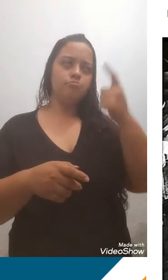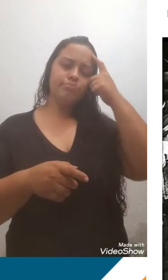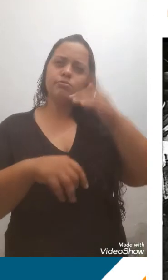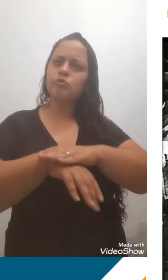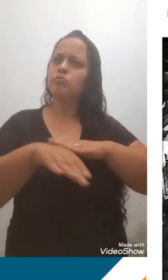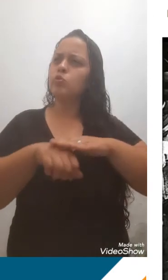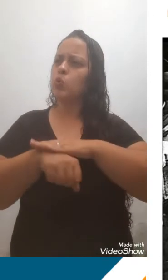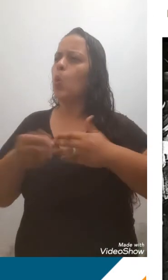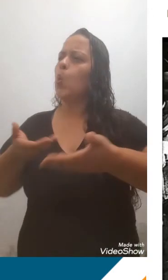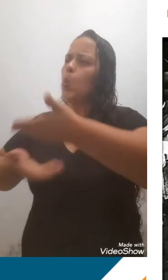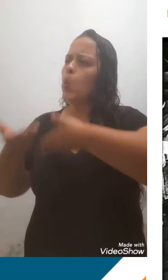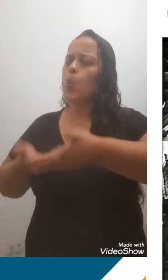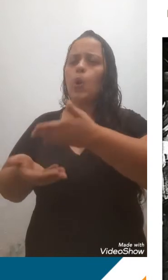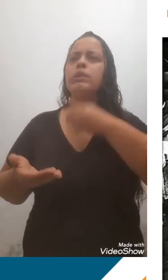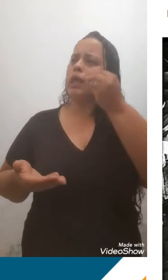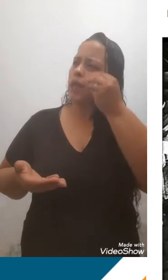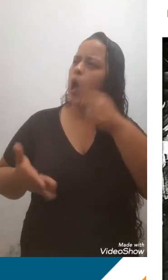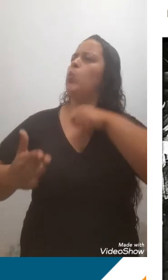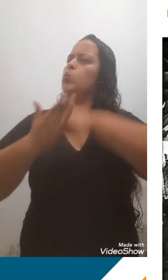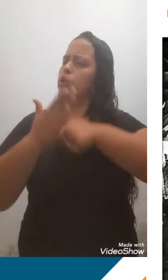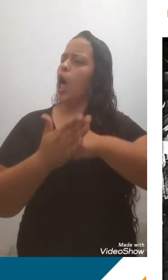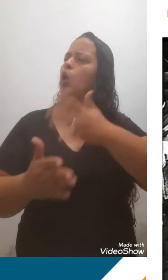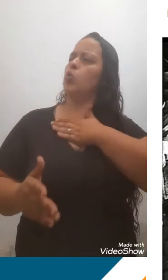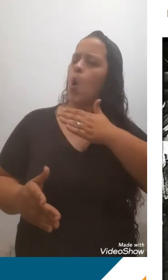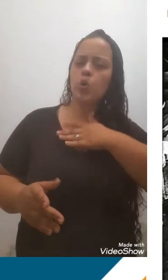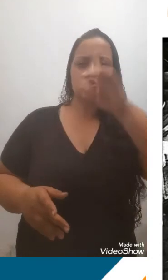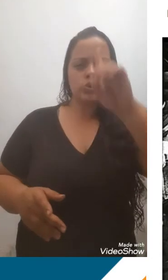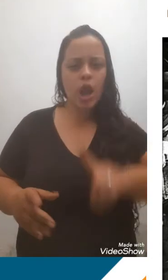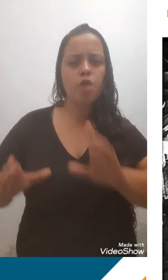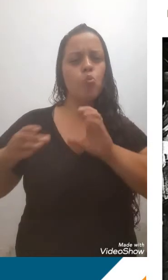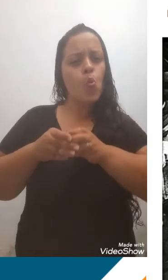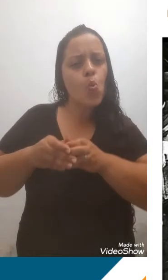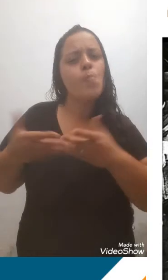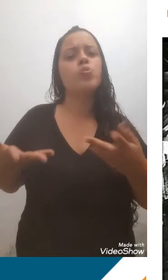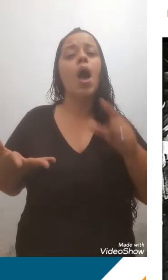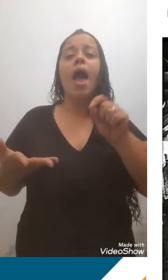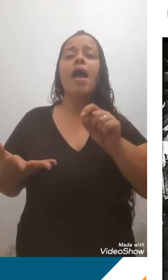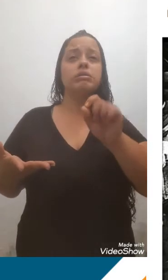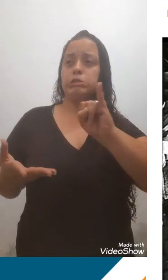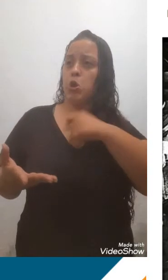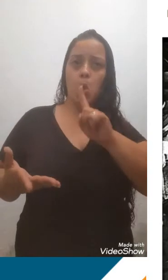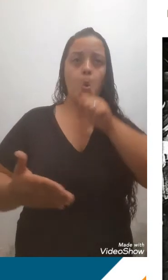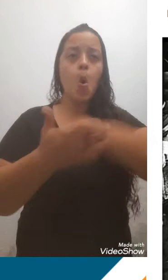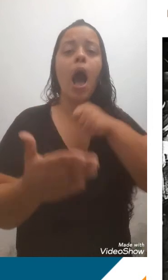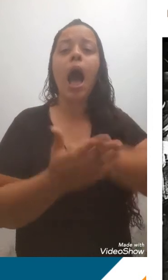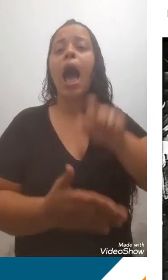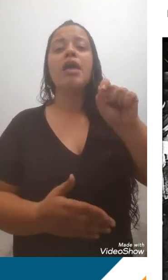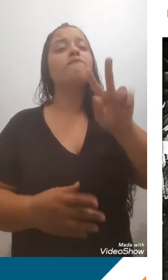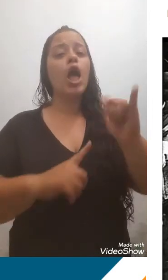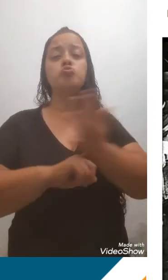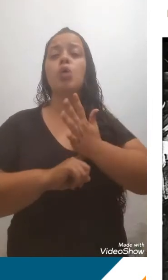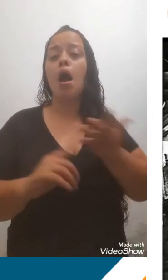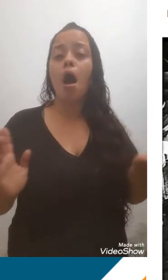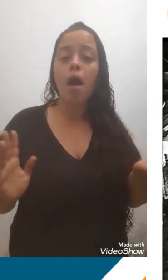trabalhadores, precisamos lutar pelos nossos direitos, porque se nós não lutarmos pelos nossos direitos, quem vai lutar? Nós